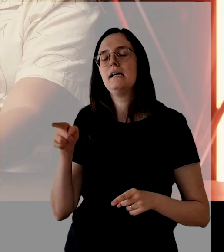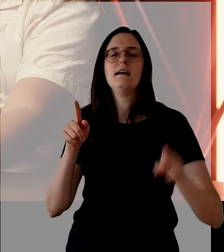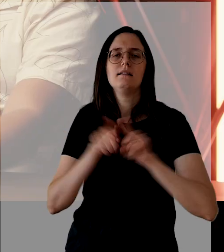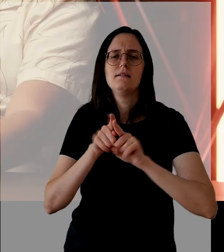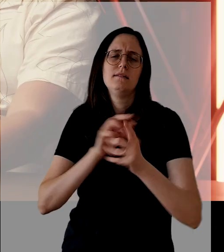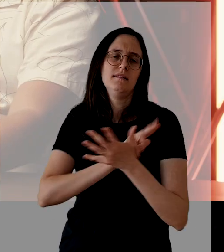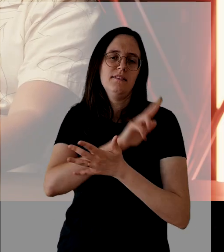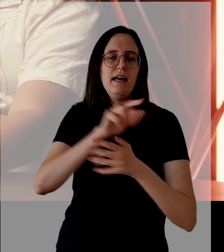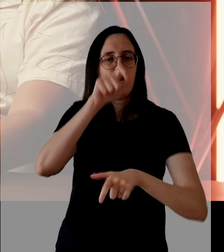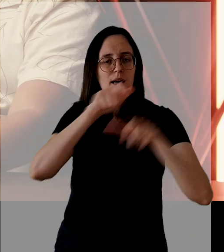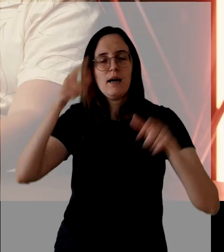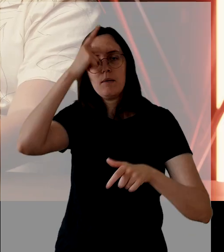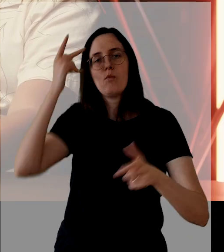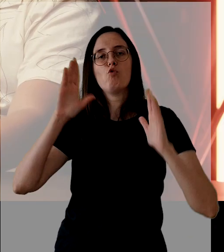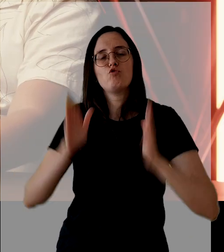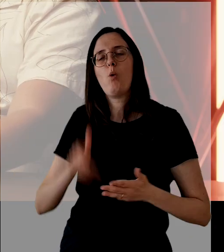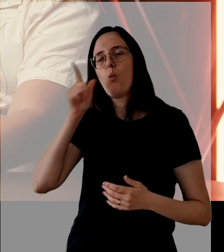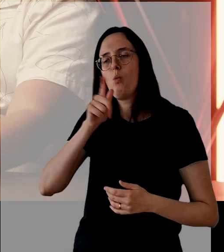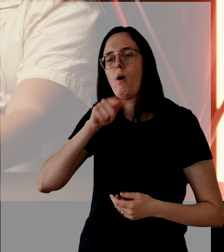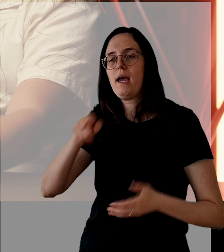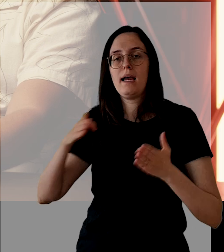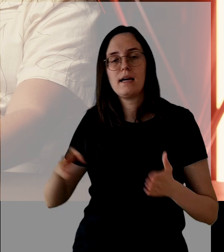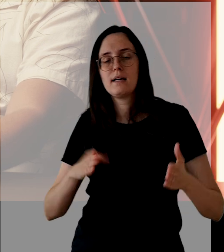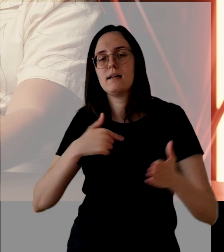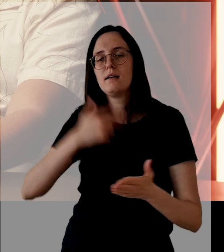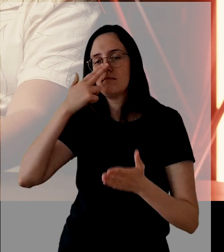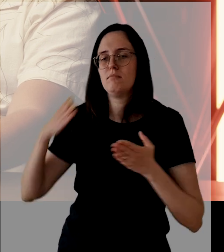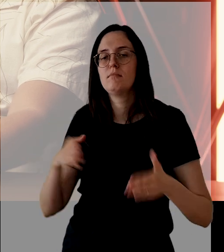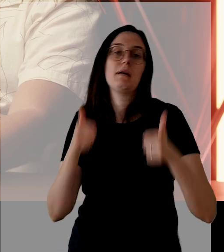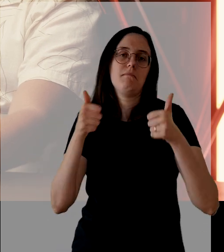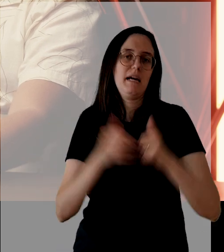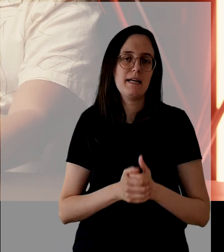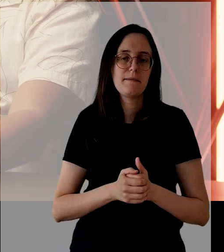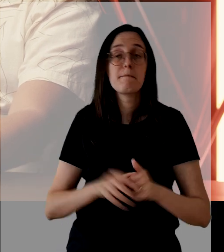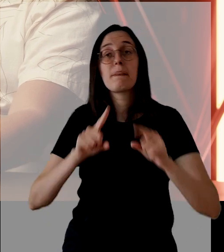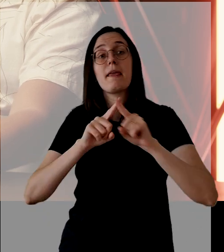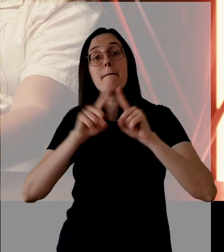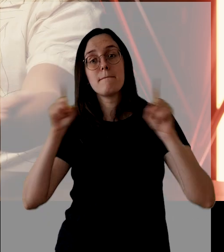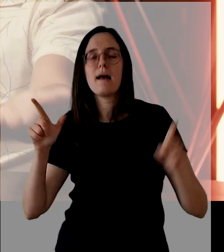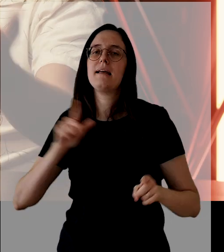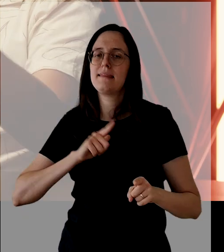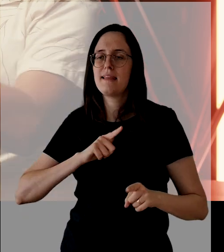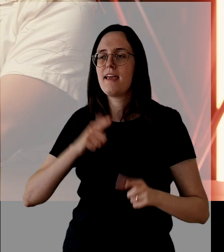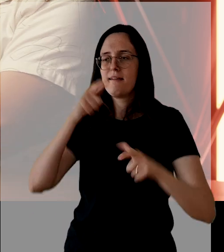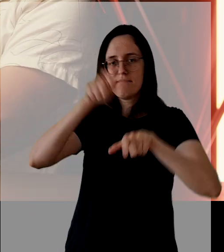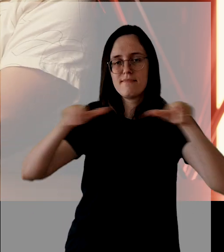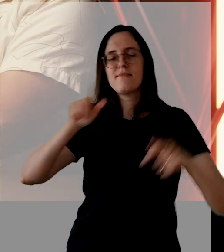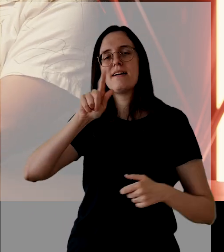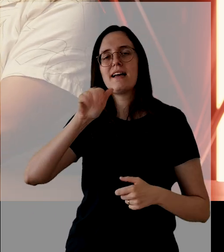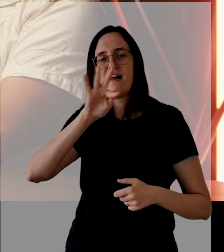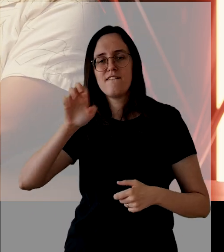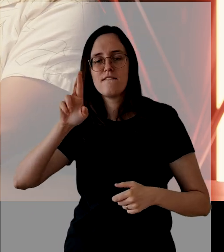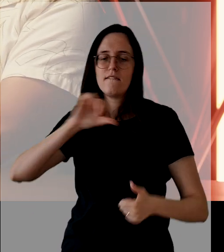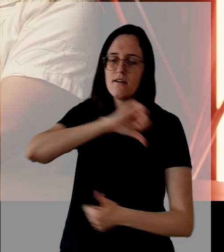Várias pessoas fizeram esse caminho, que eu acho um caminho muito bacana. Mas tem gaffers que que se